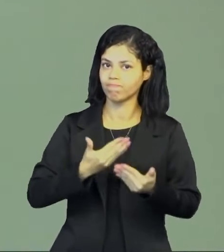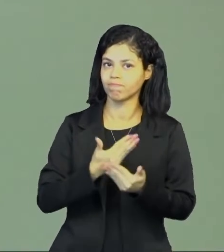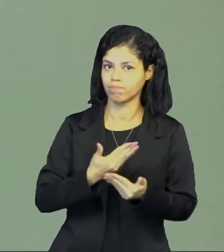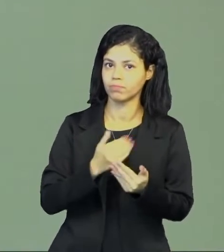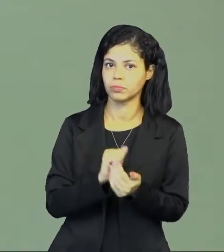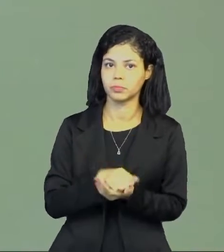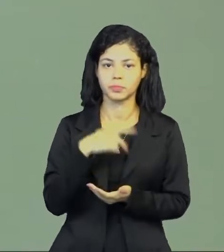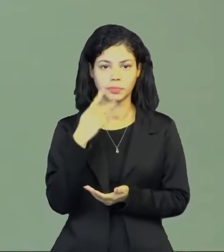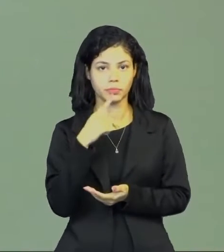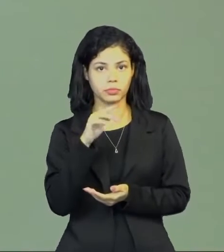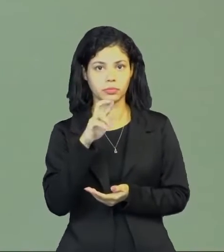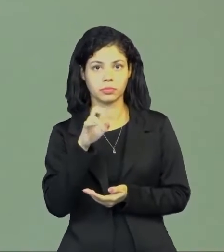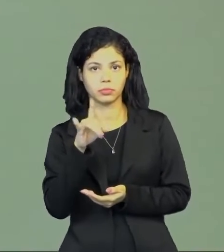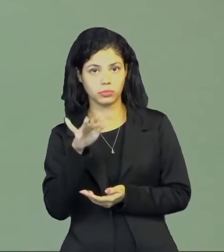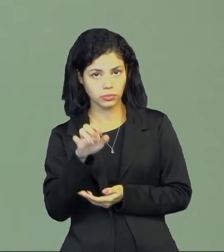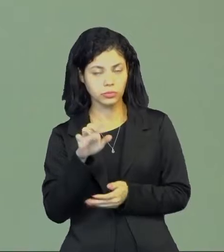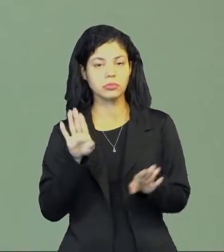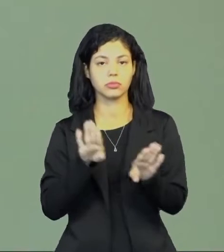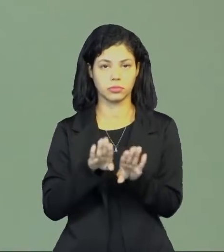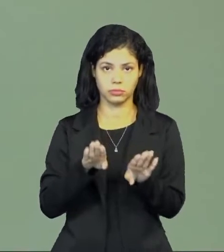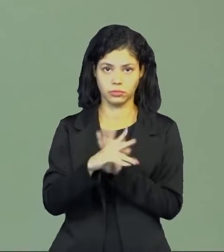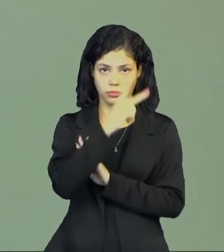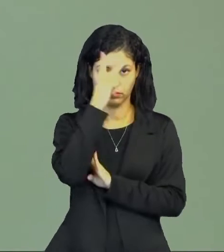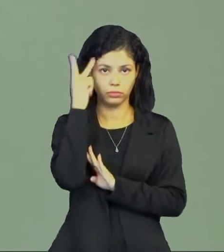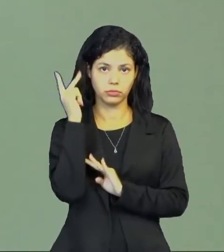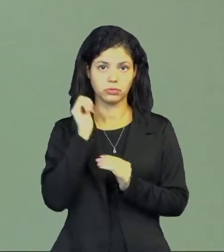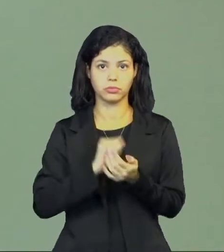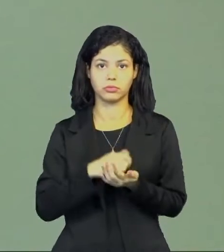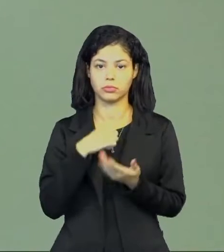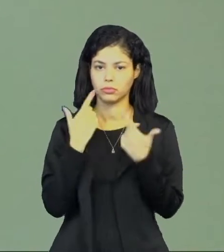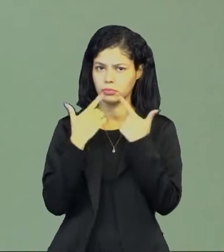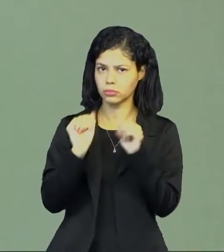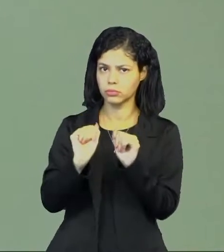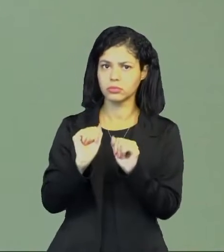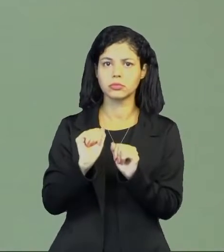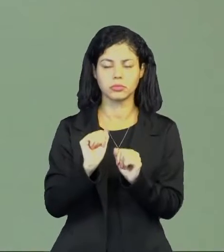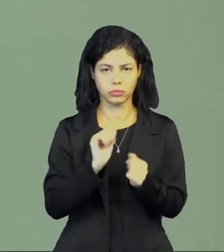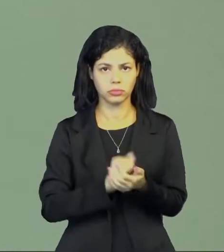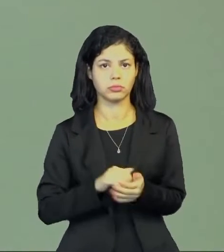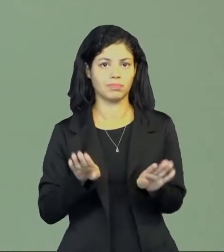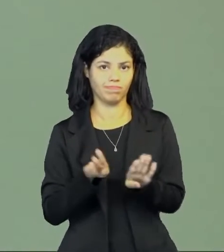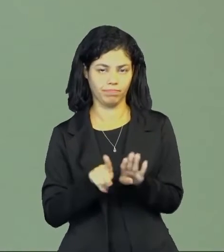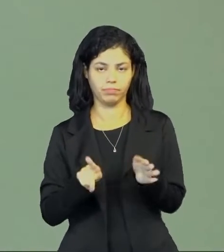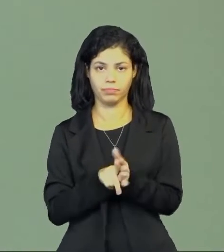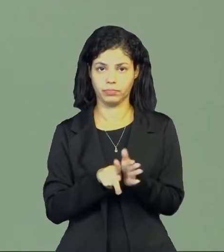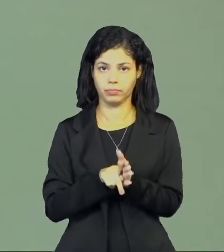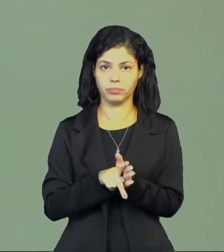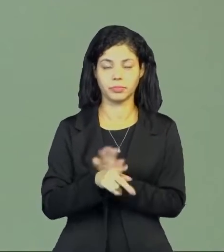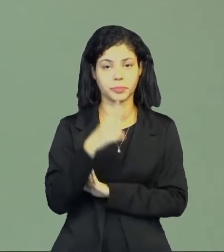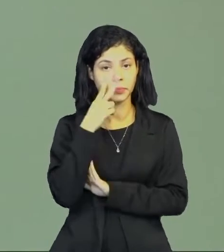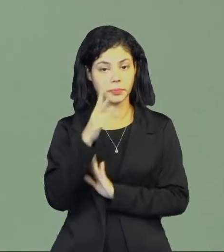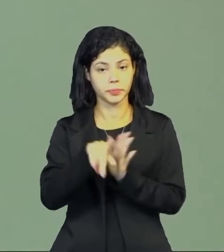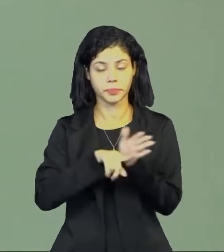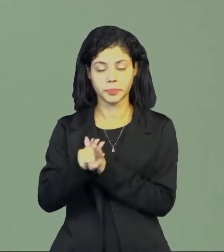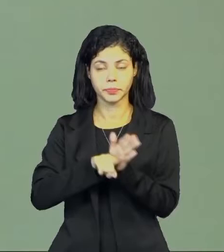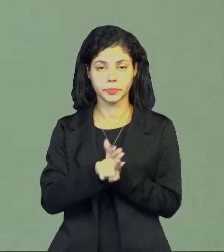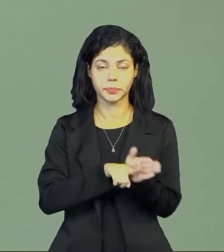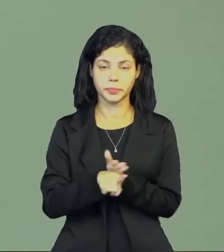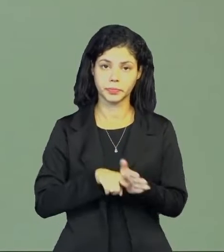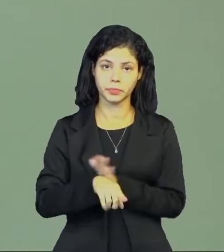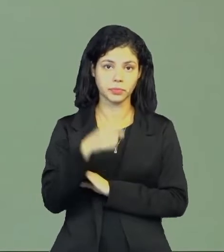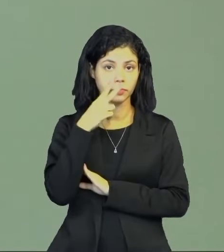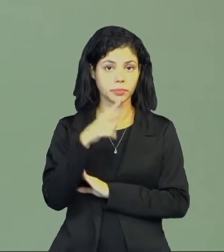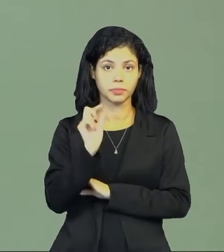entre falantes e pessoas que têm como idioma oficial, né? Porque se você for pesquisar, você vai ver